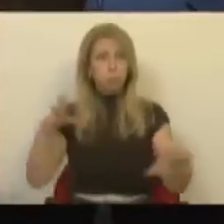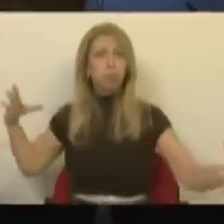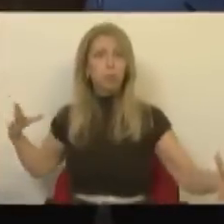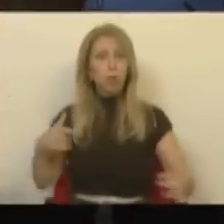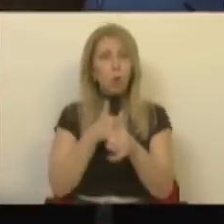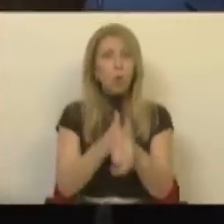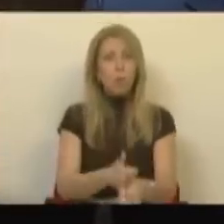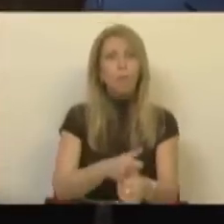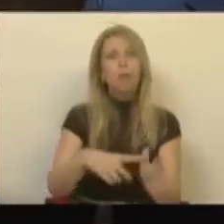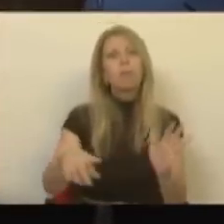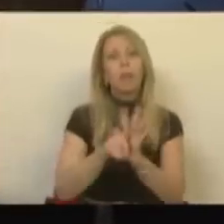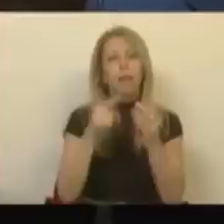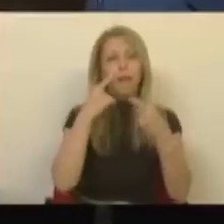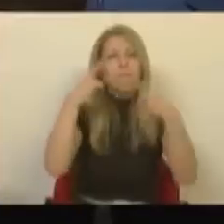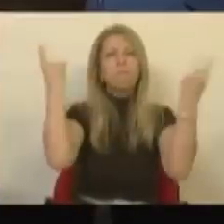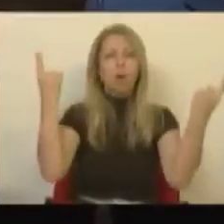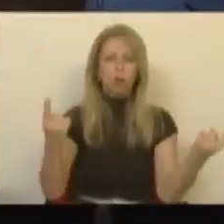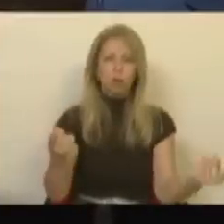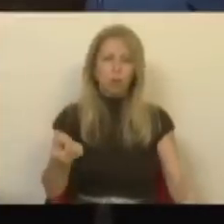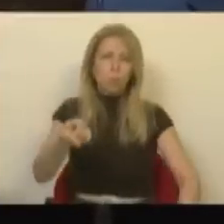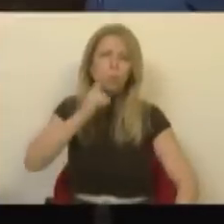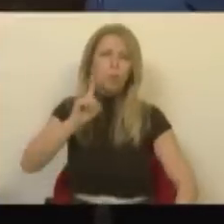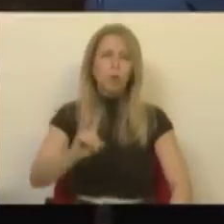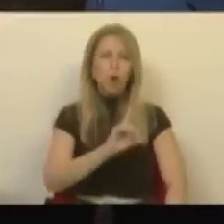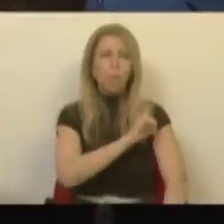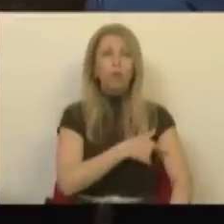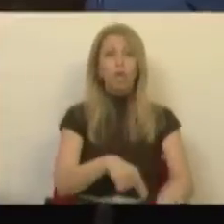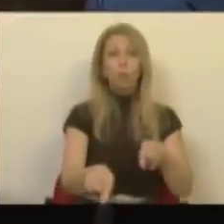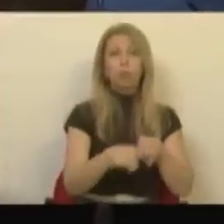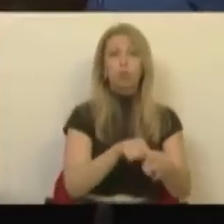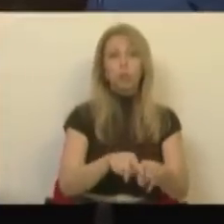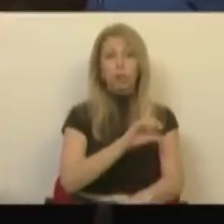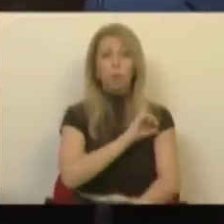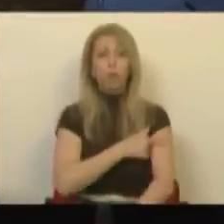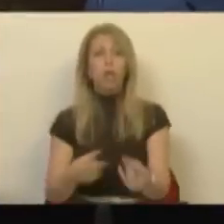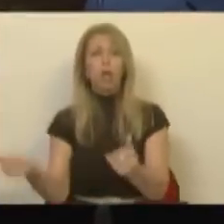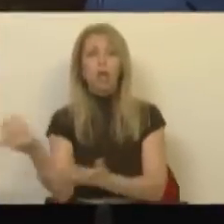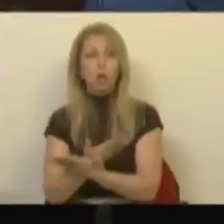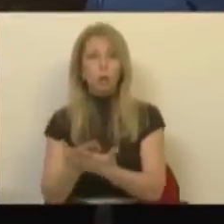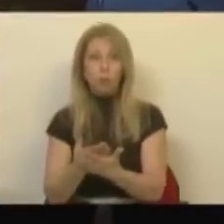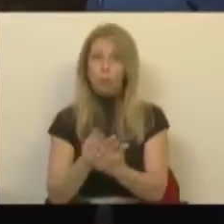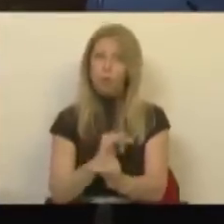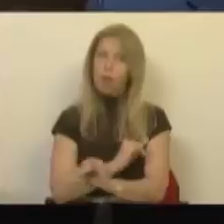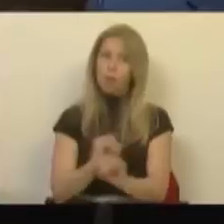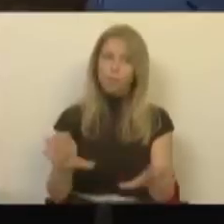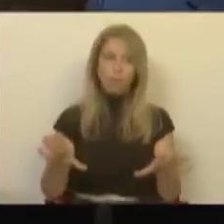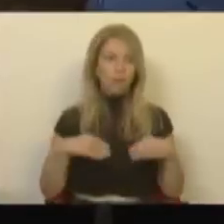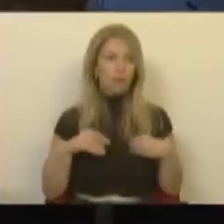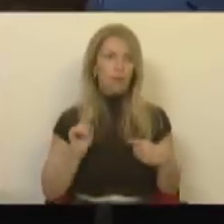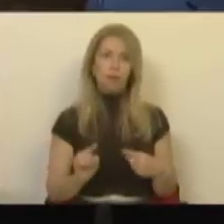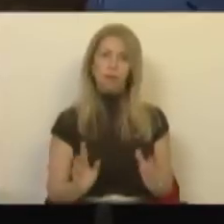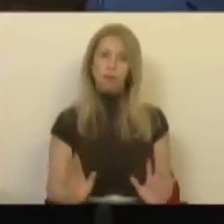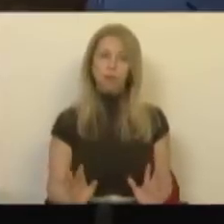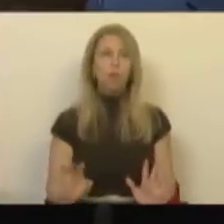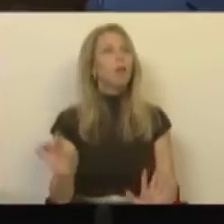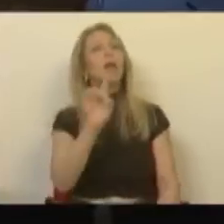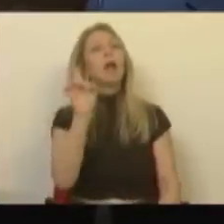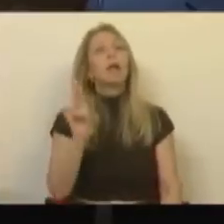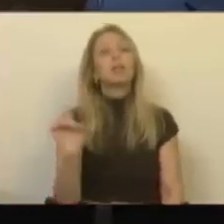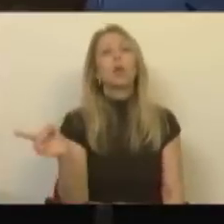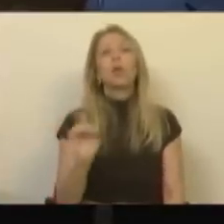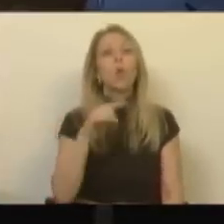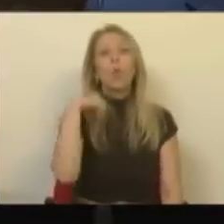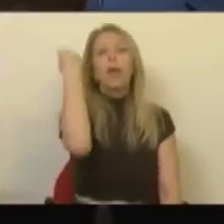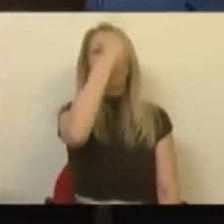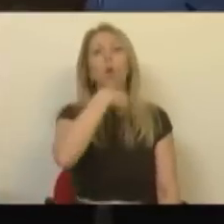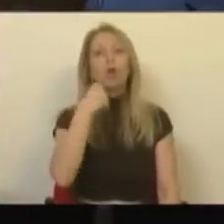revelador da prémios qualidade entre o poder político e o poder económico que é inaceitável a questão de fundo não são os